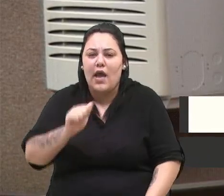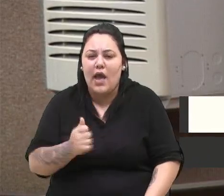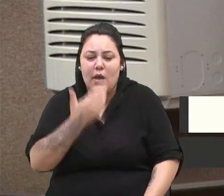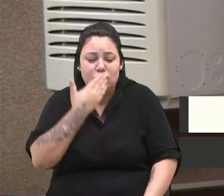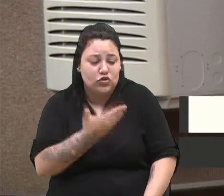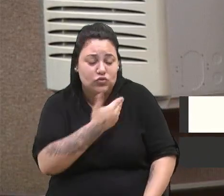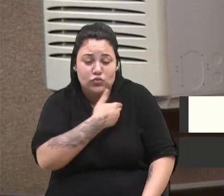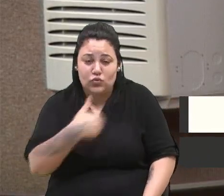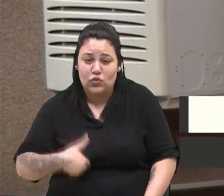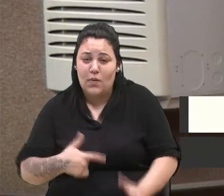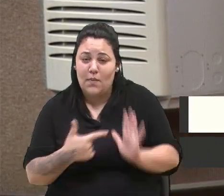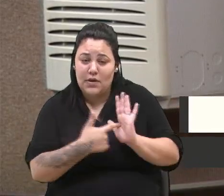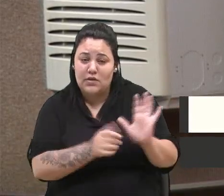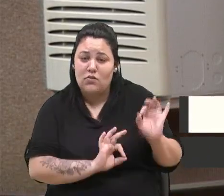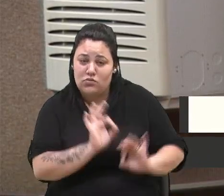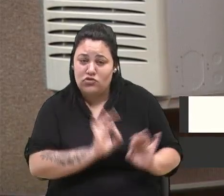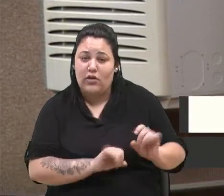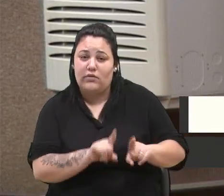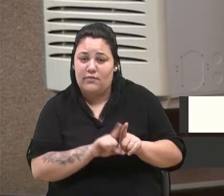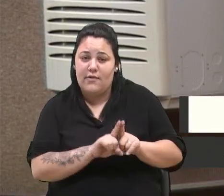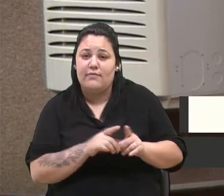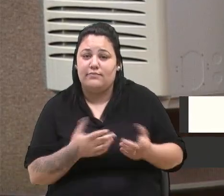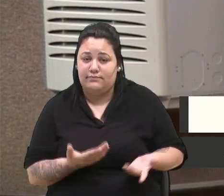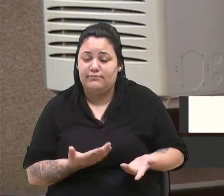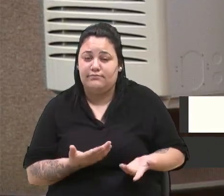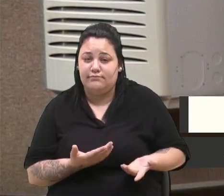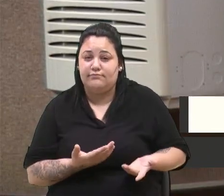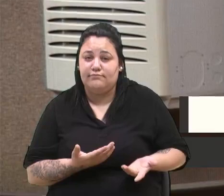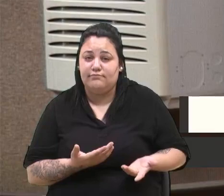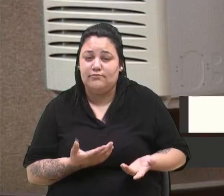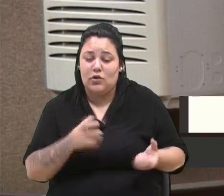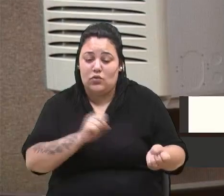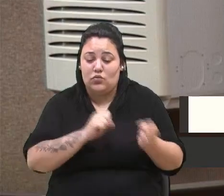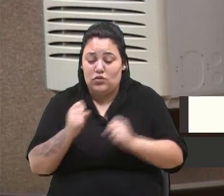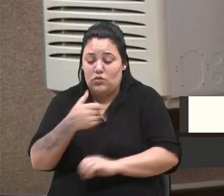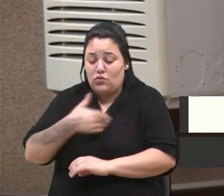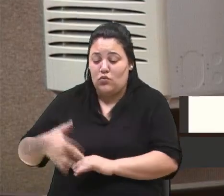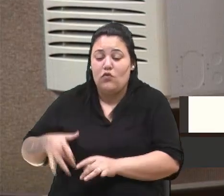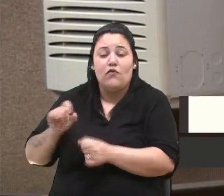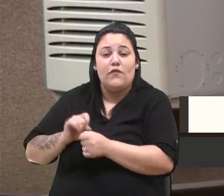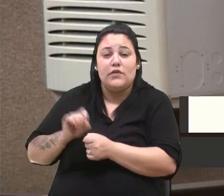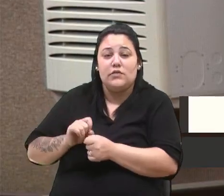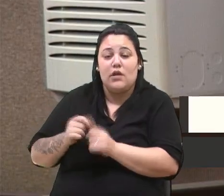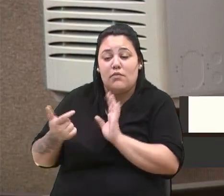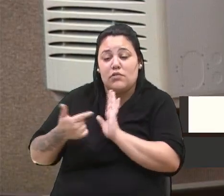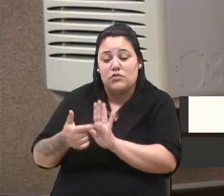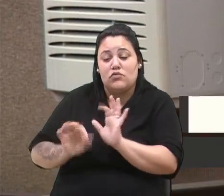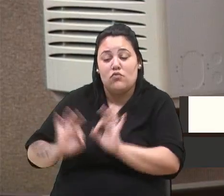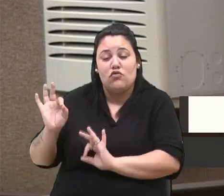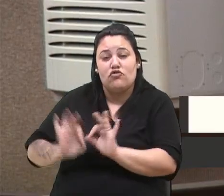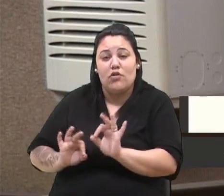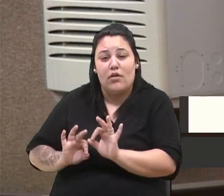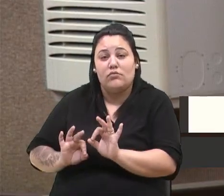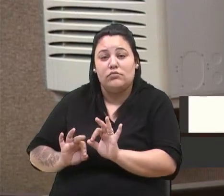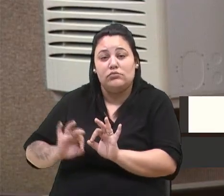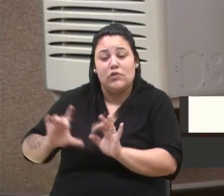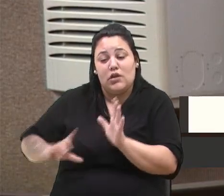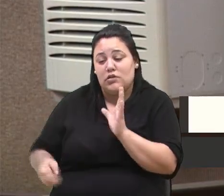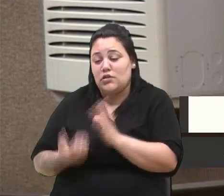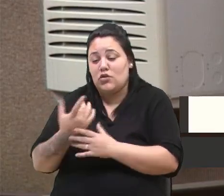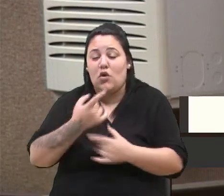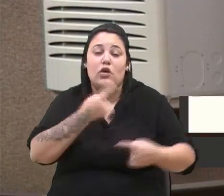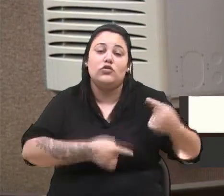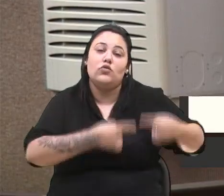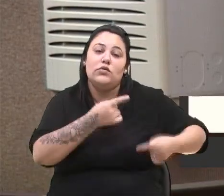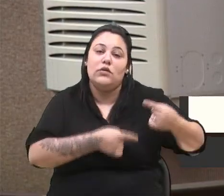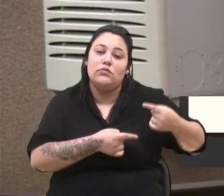Público a apresentação de um projeto. E assim o Poder Público fez, apresentando um projeto e levou ao debate. Se chegou